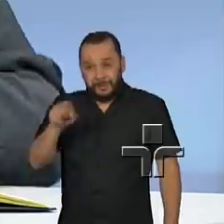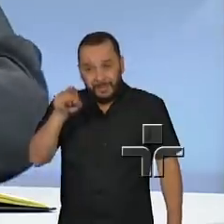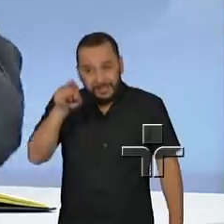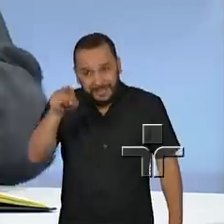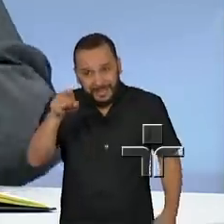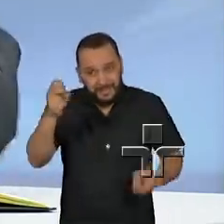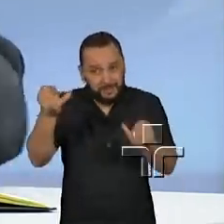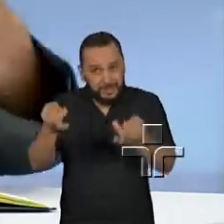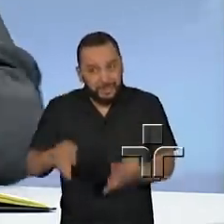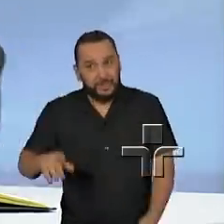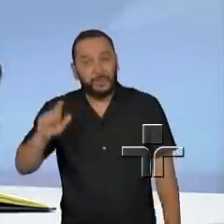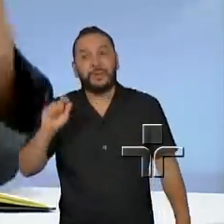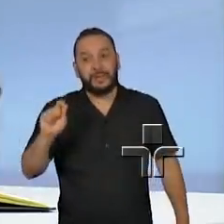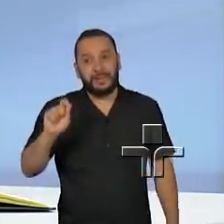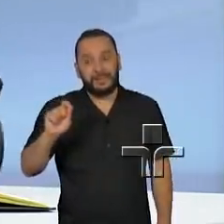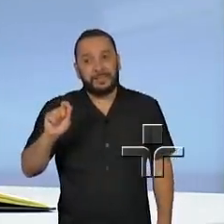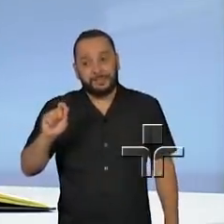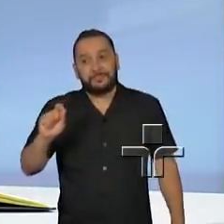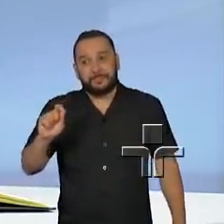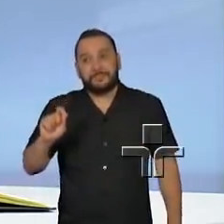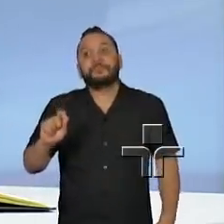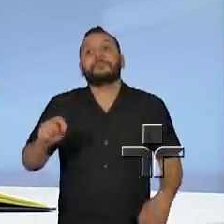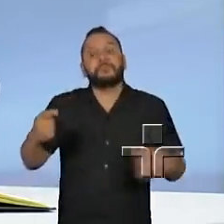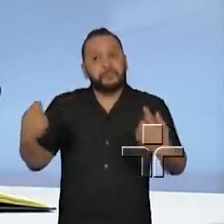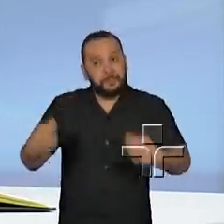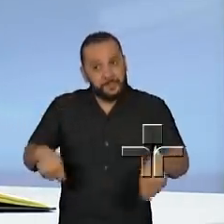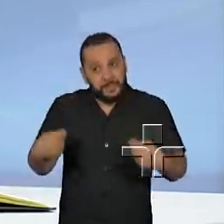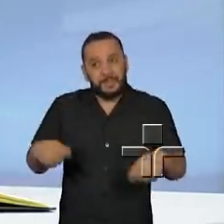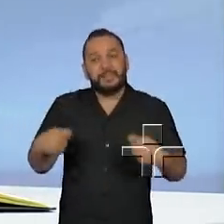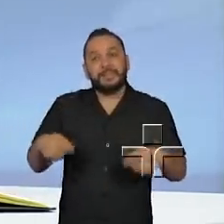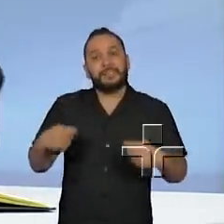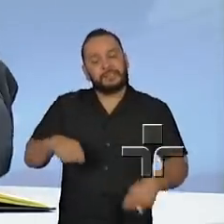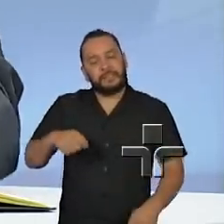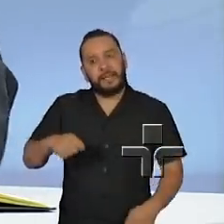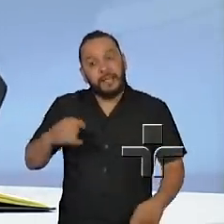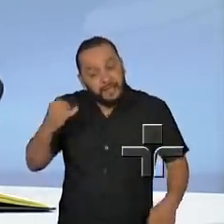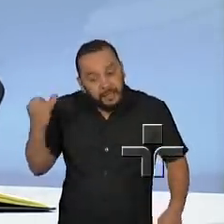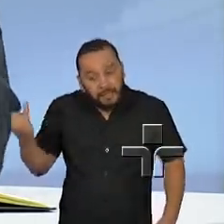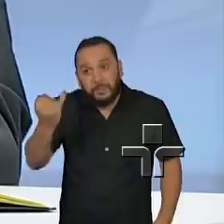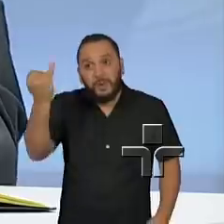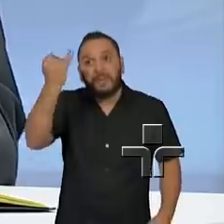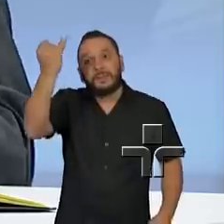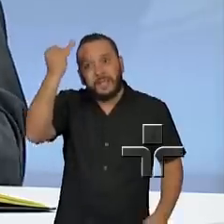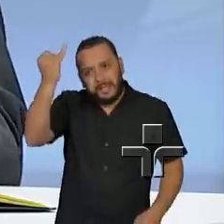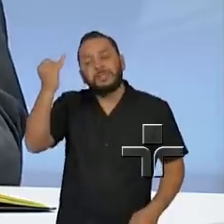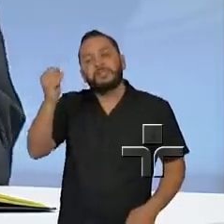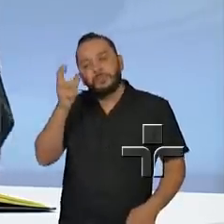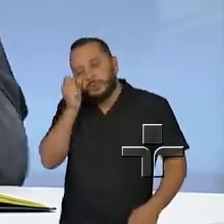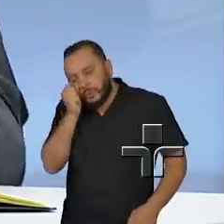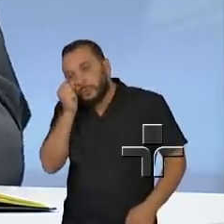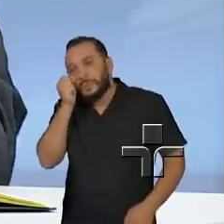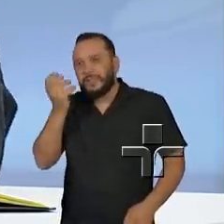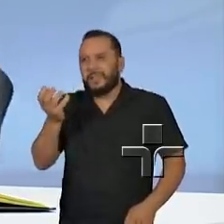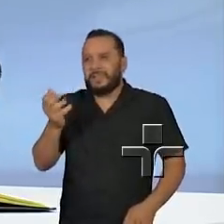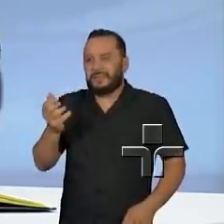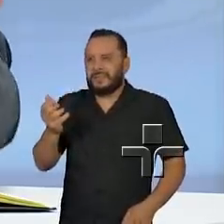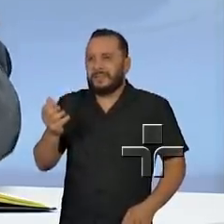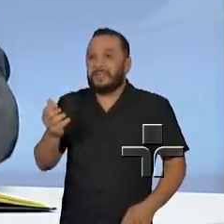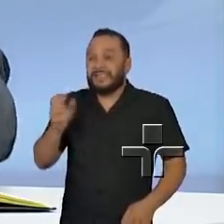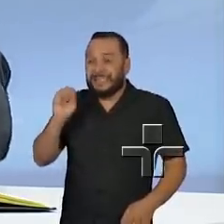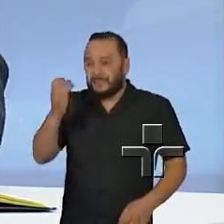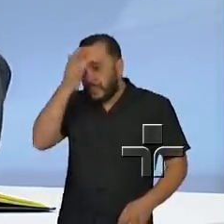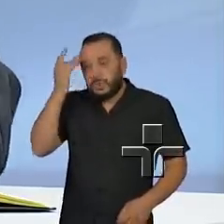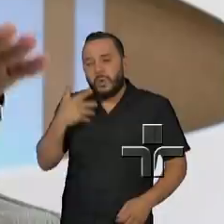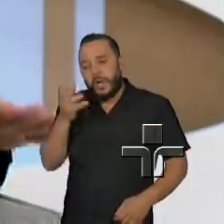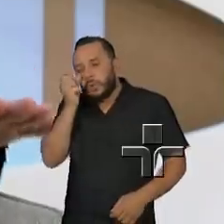dizer, as instituições, tudo isso, deveria olhar e tratar a falta de sono da mesma forma que a gente trata o tabagismo,